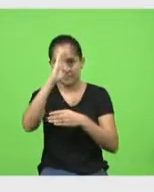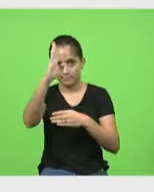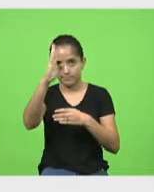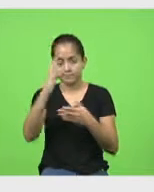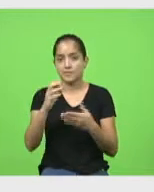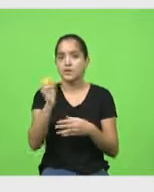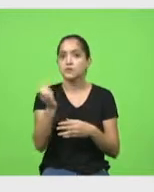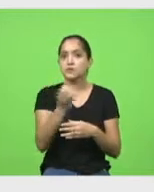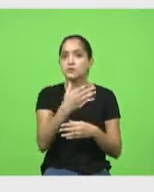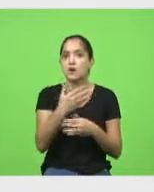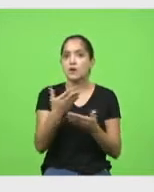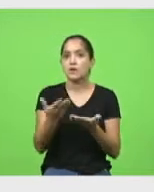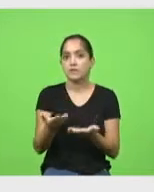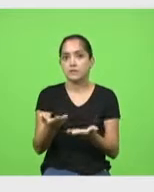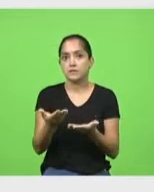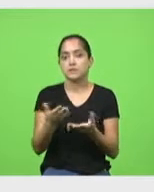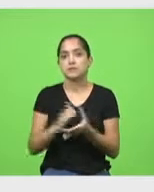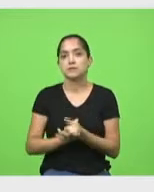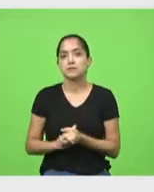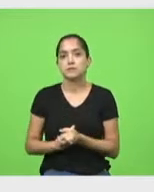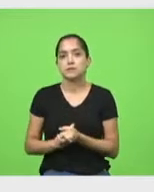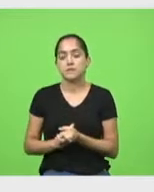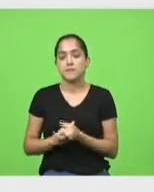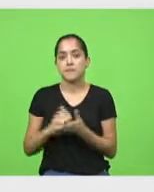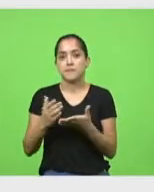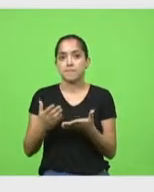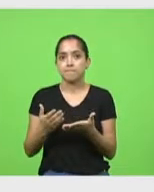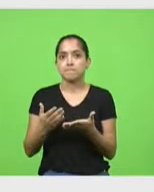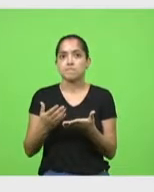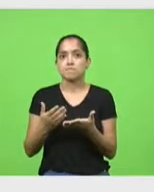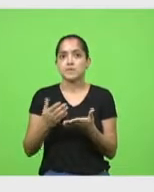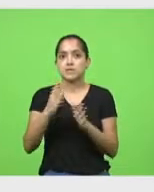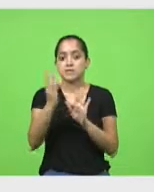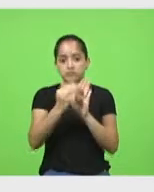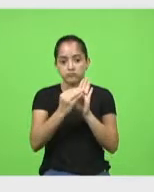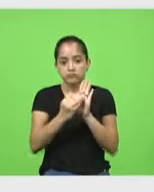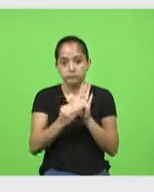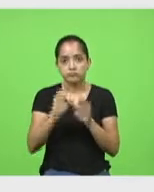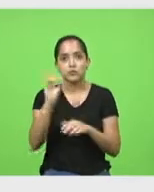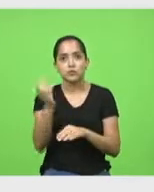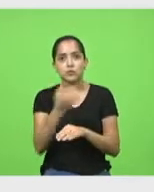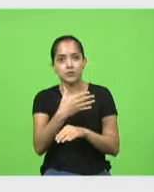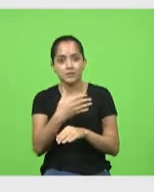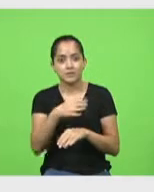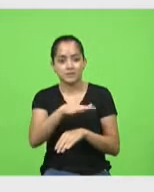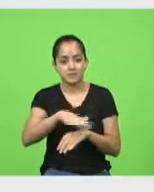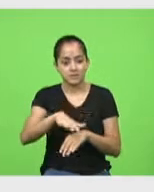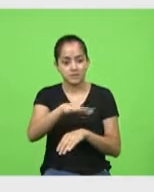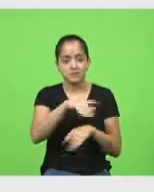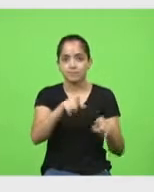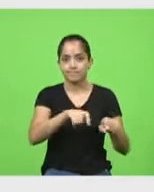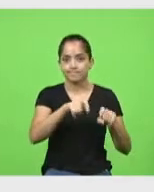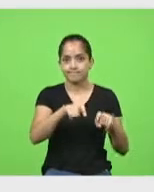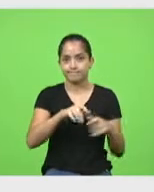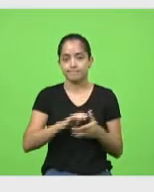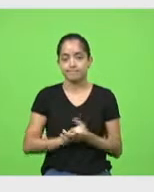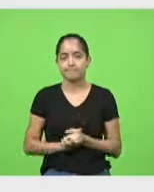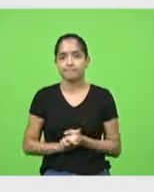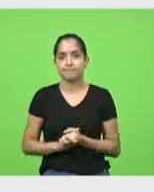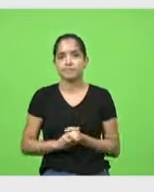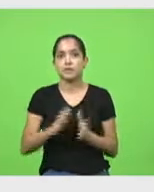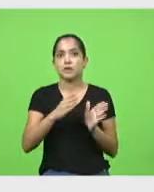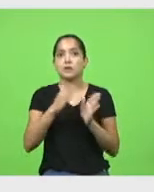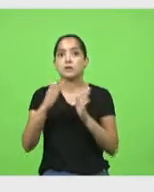novas cadeias produtivas, para nós estarmos sempre inserindo a inovação no campo. Passo o seguinte.